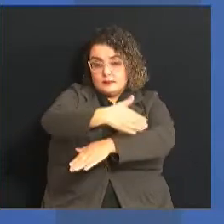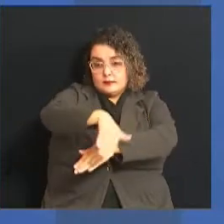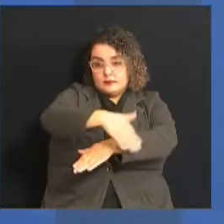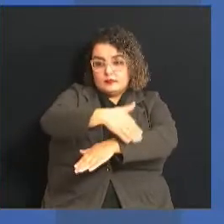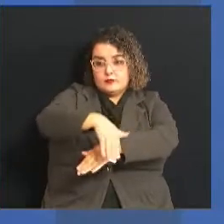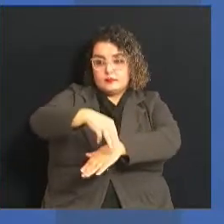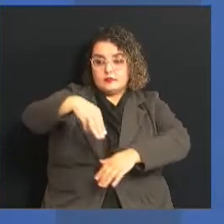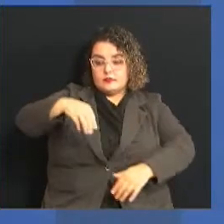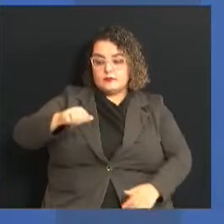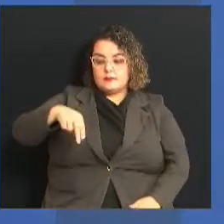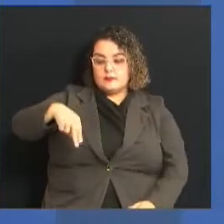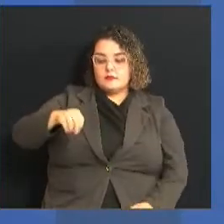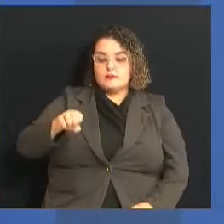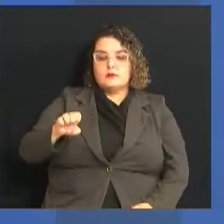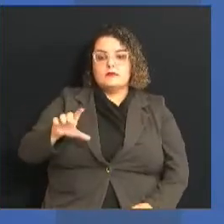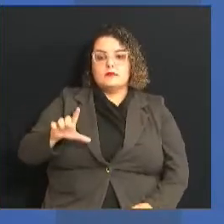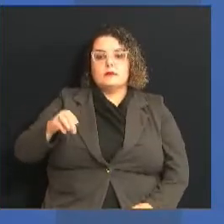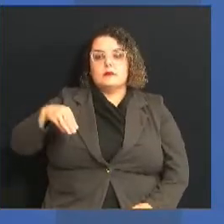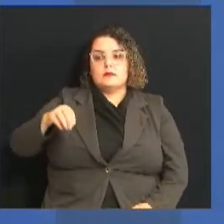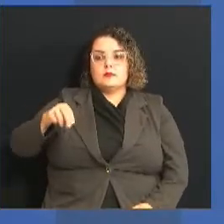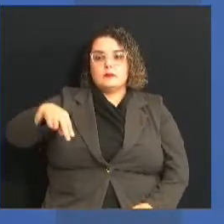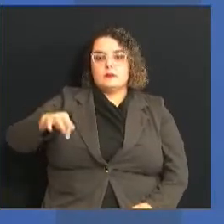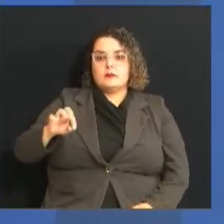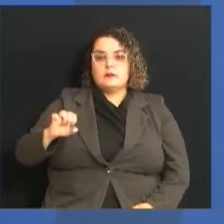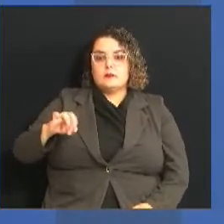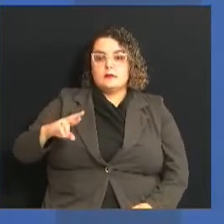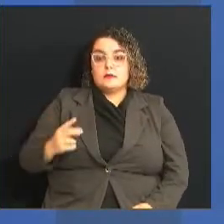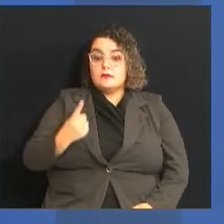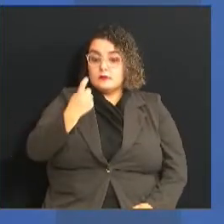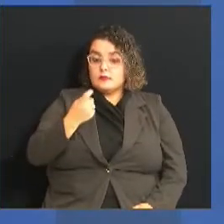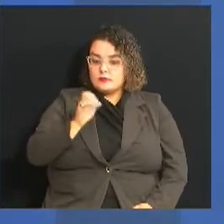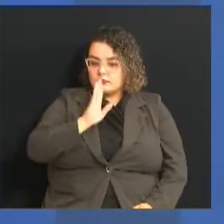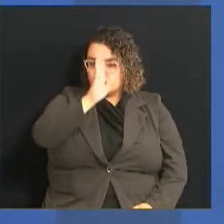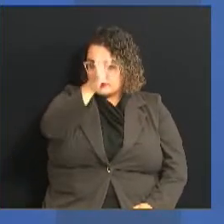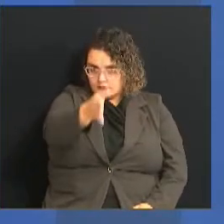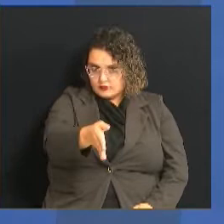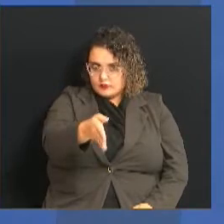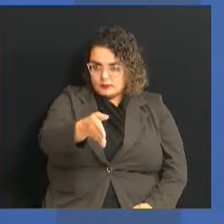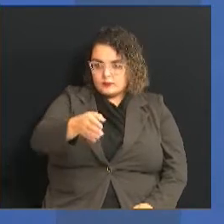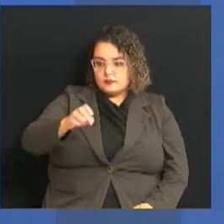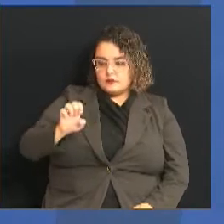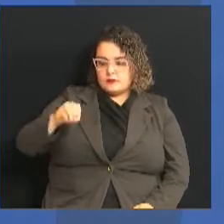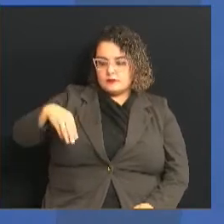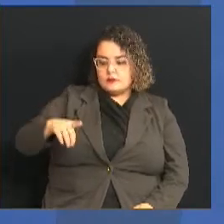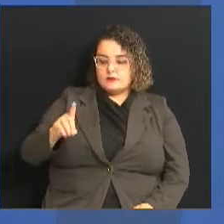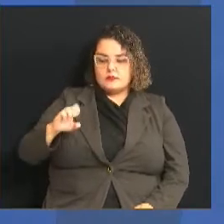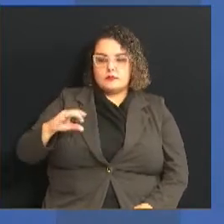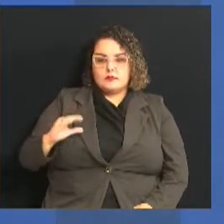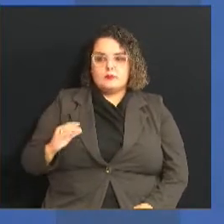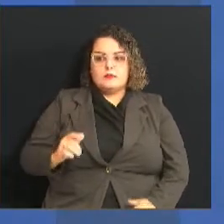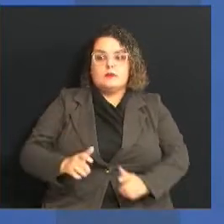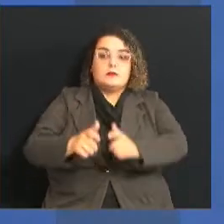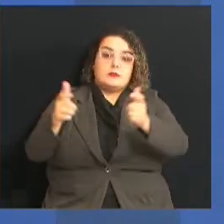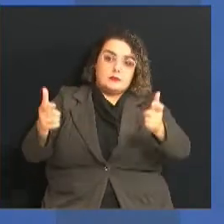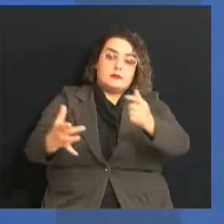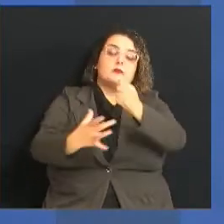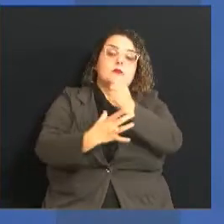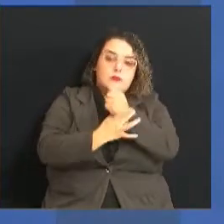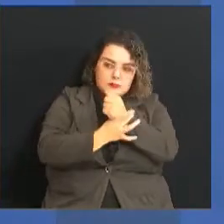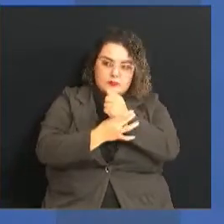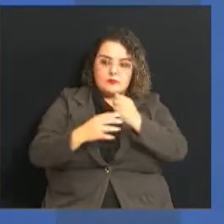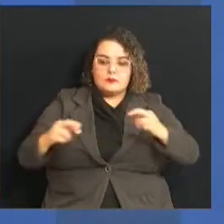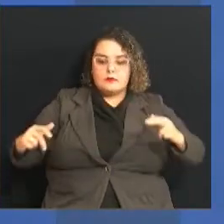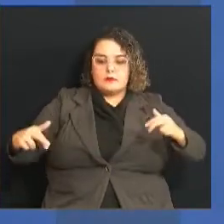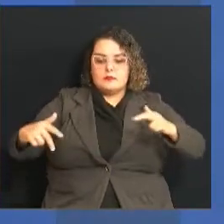Monteiro agora tem sentido único. De acordo com a INDEC, a ação é necessária para aumentar a segurança de pedestres